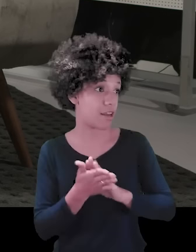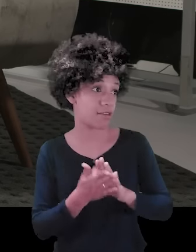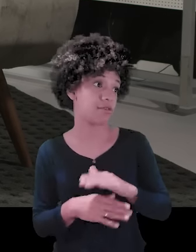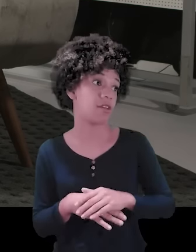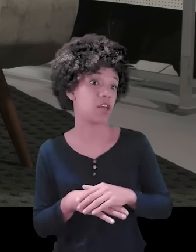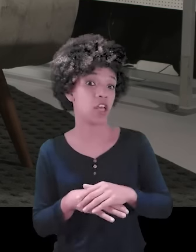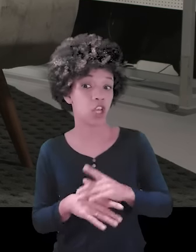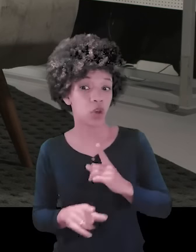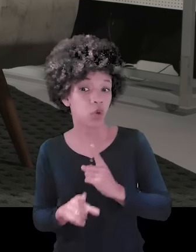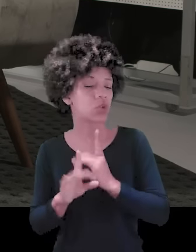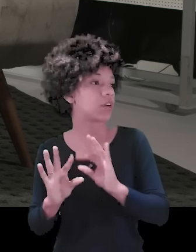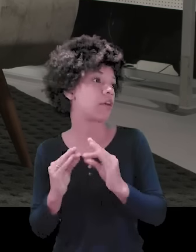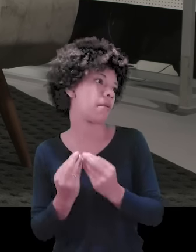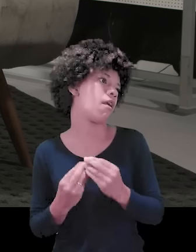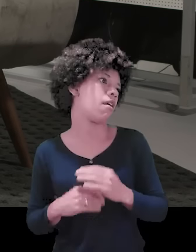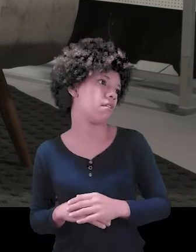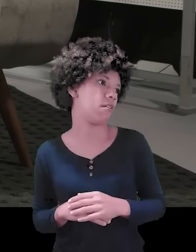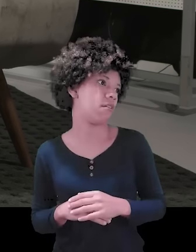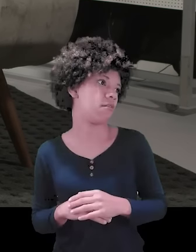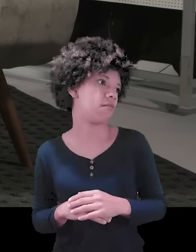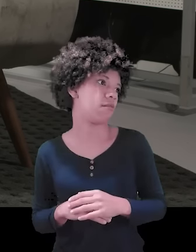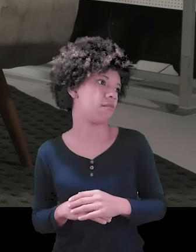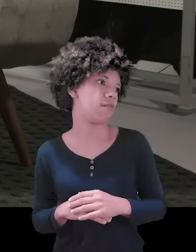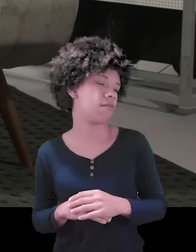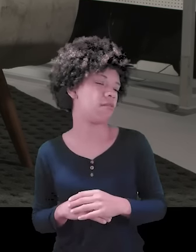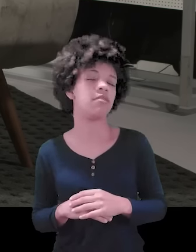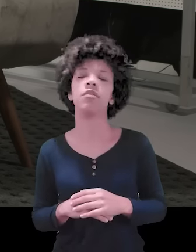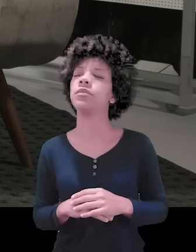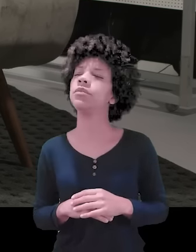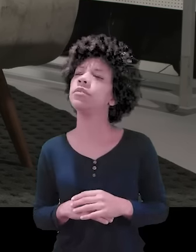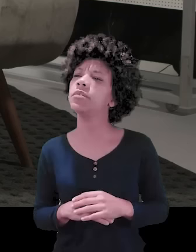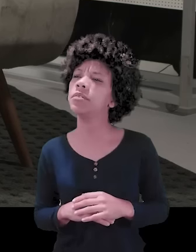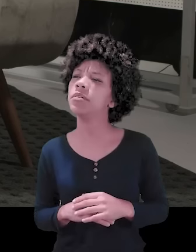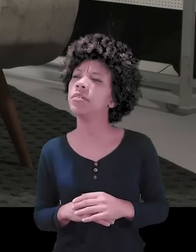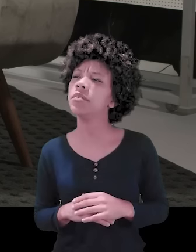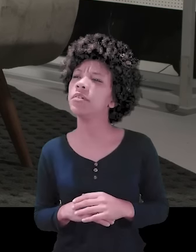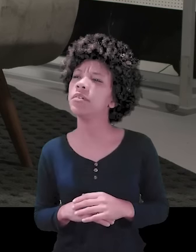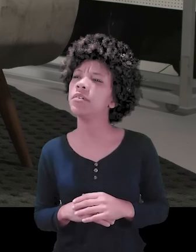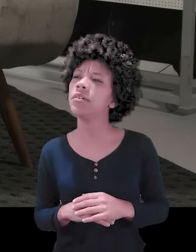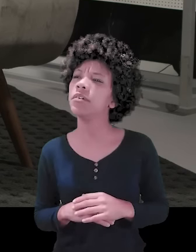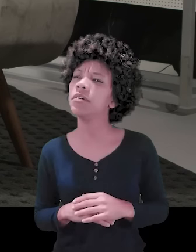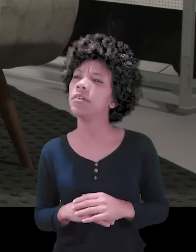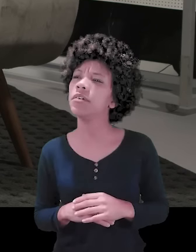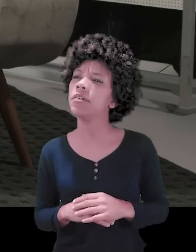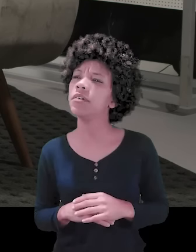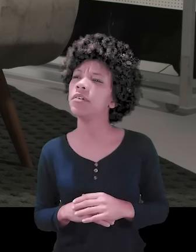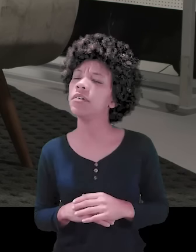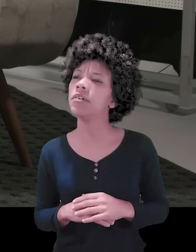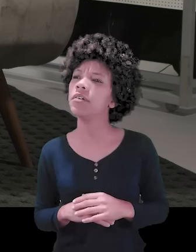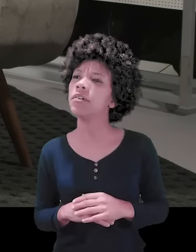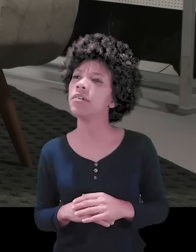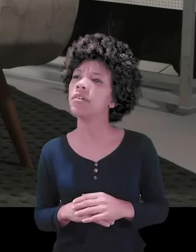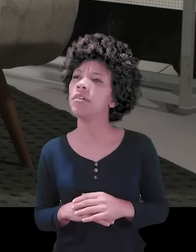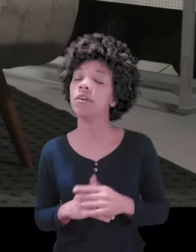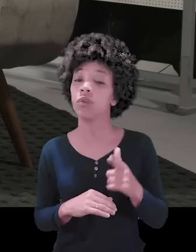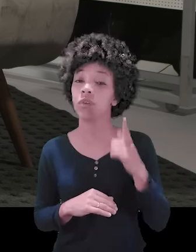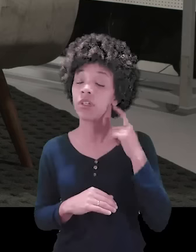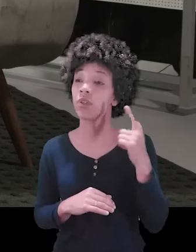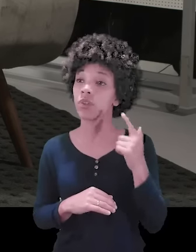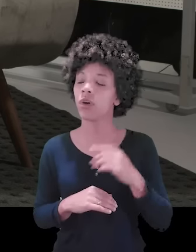entendeu e E aí E aí